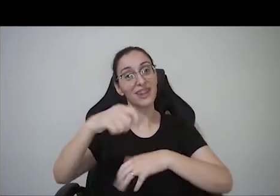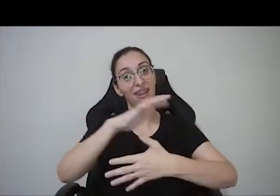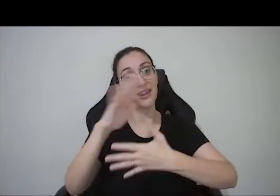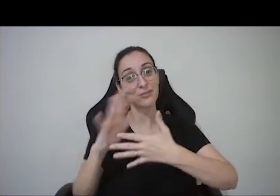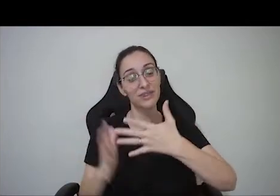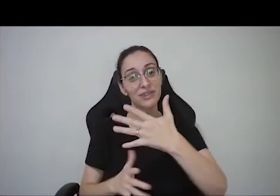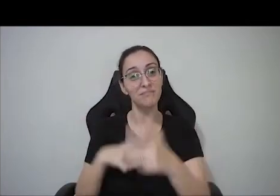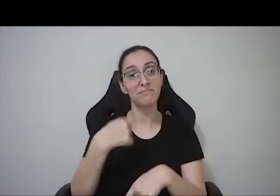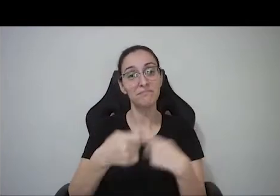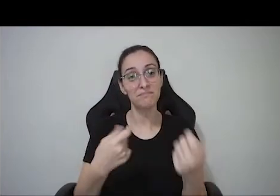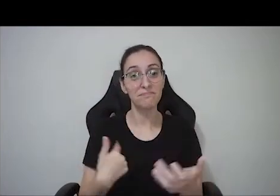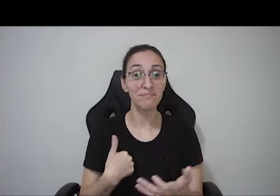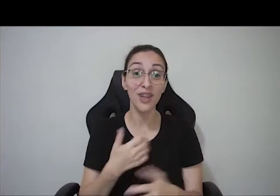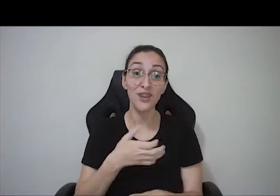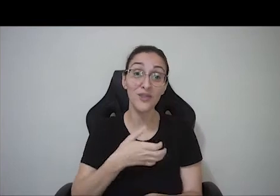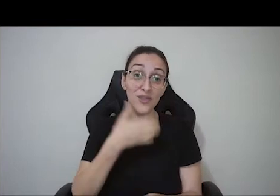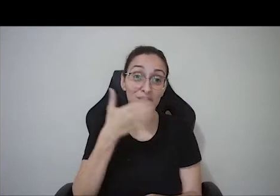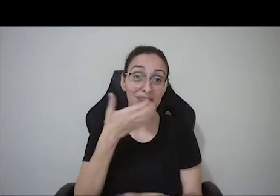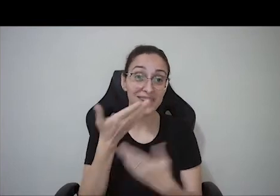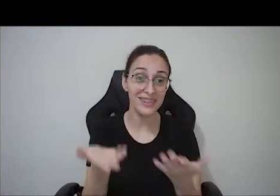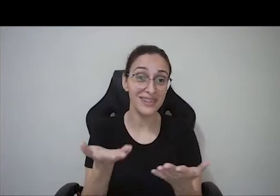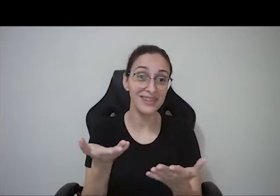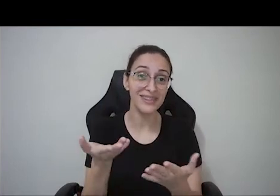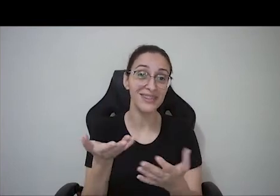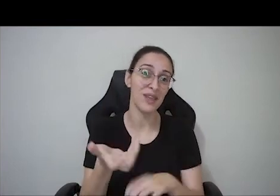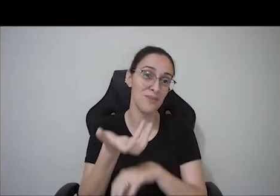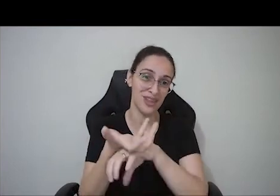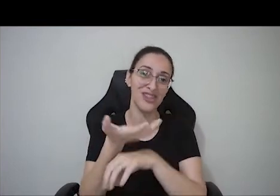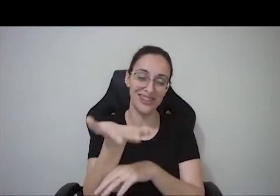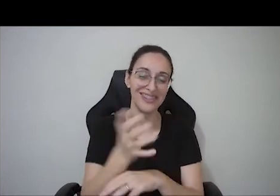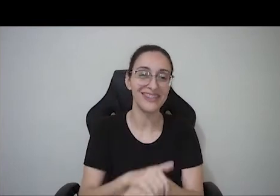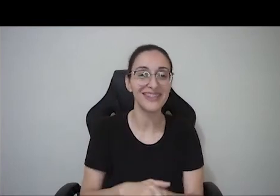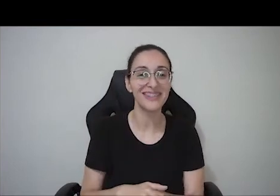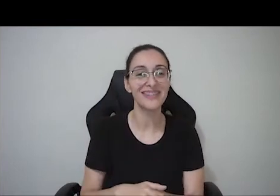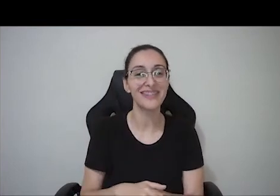libras de frutas. E aí o sinal que ela está fazendo é do abacaxi.